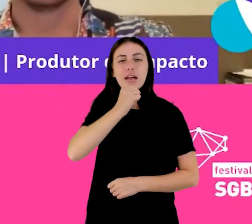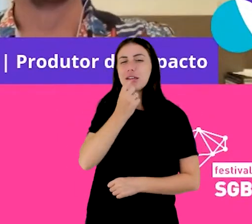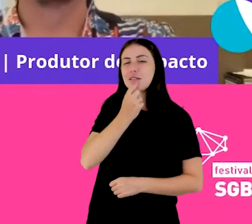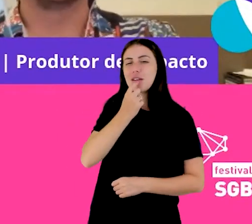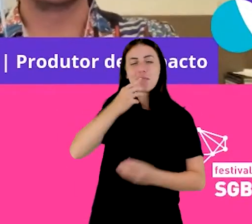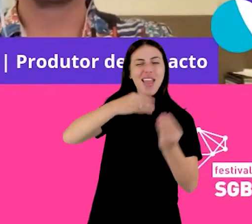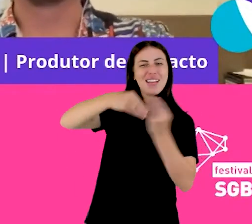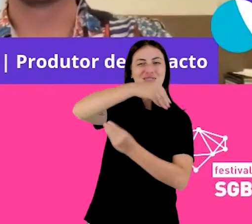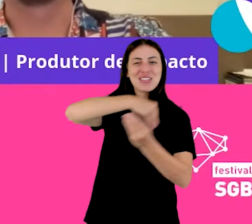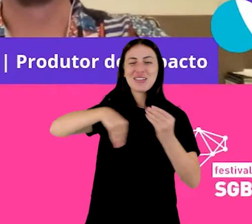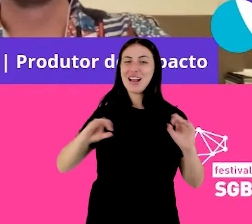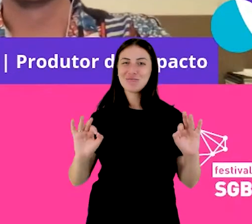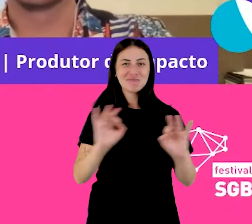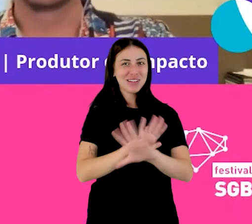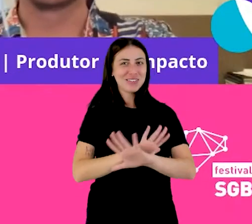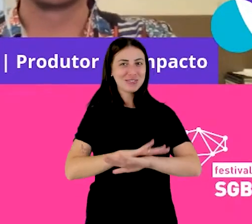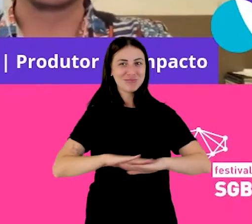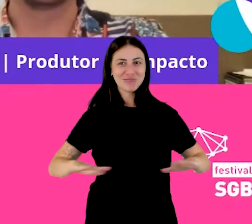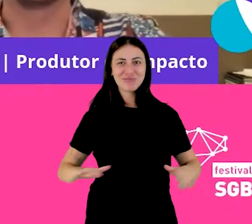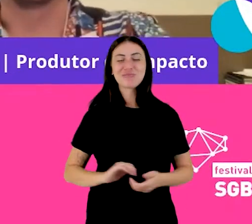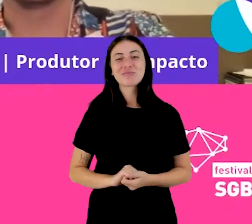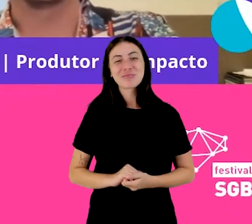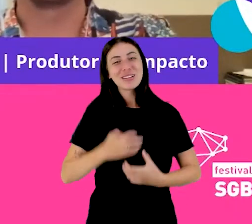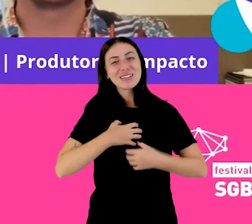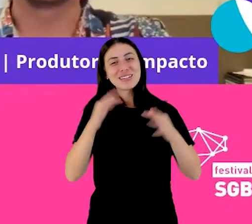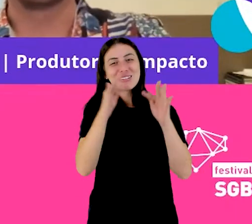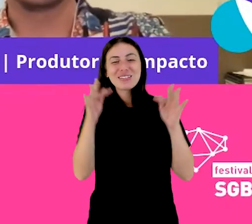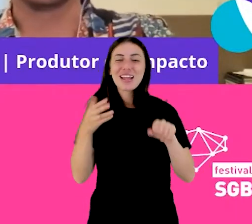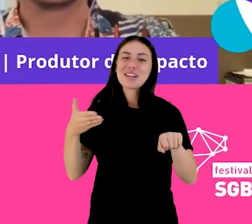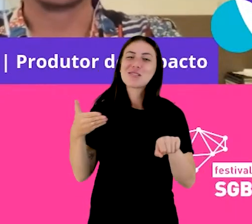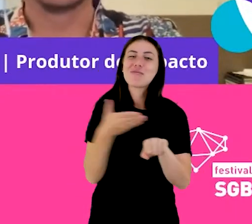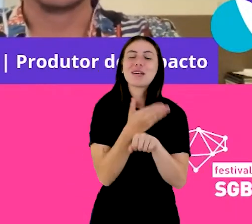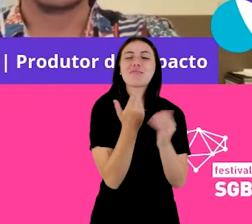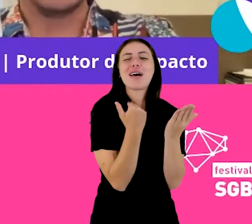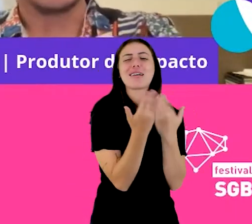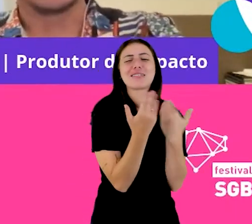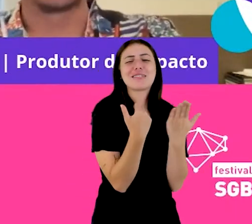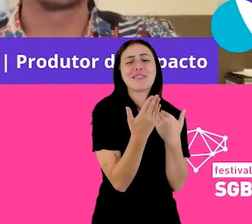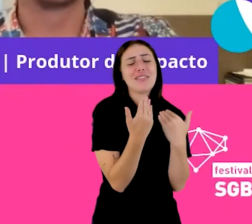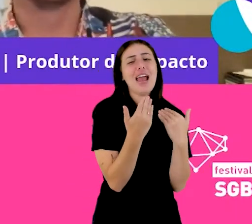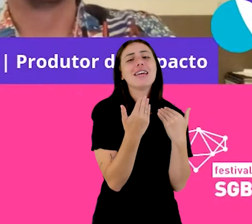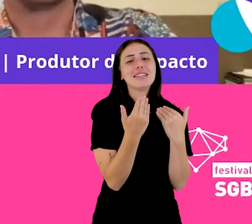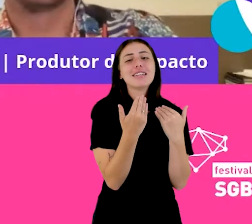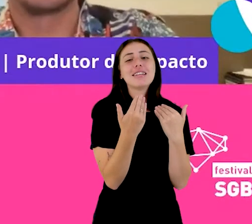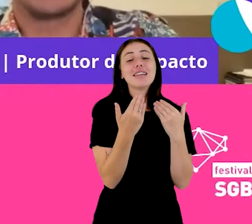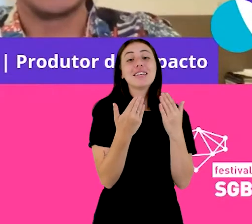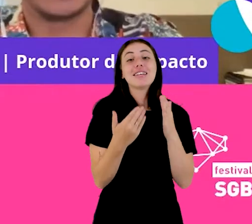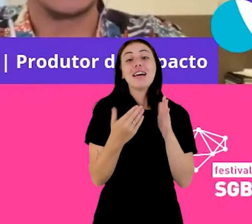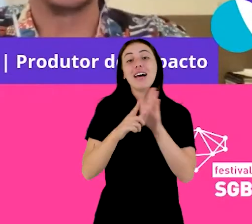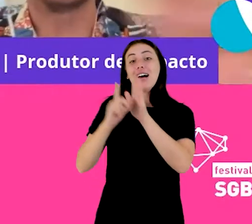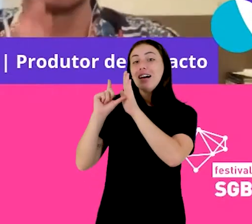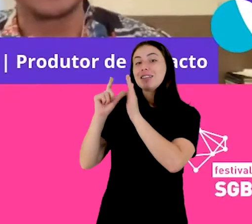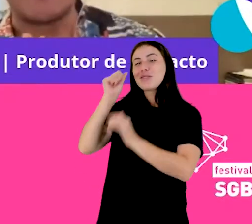carpas. Tons azul, escuro, laranja, um pouco de vermelho. E é isso. Maravilhoso. Estou muito feliz